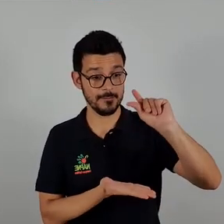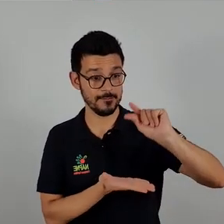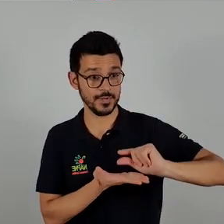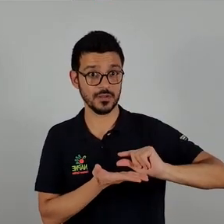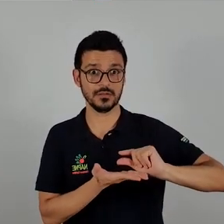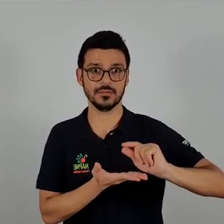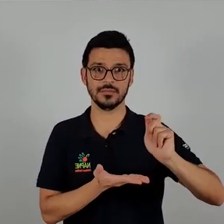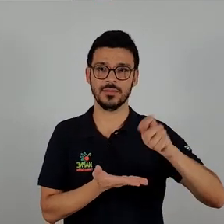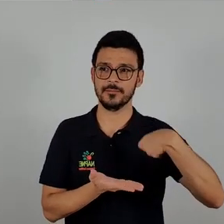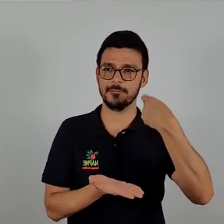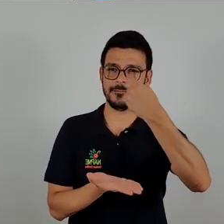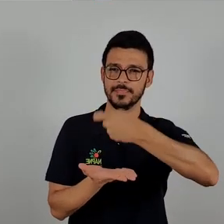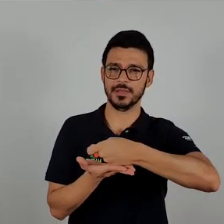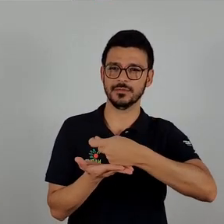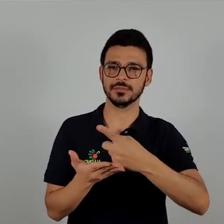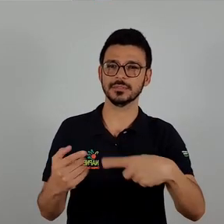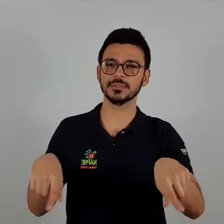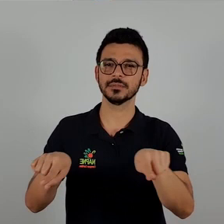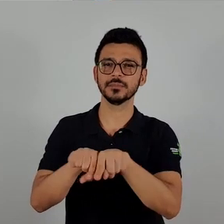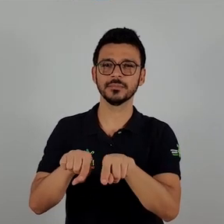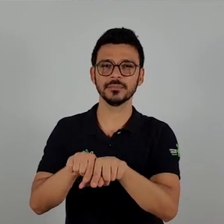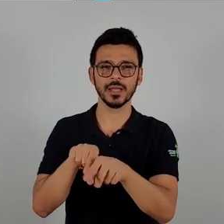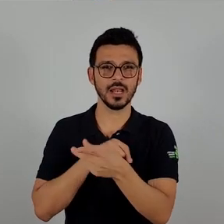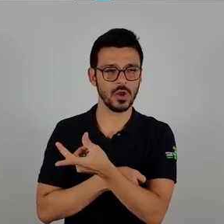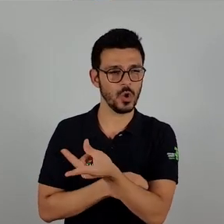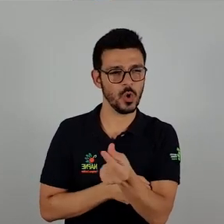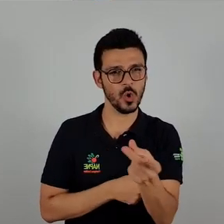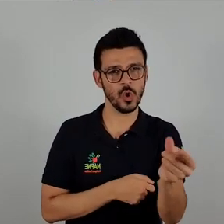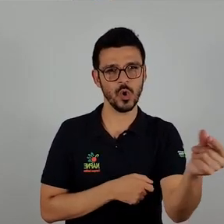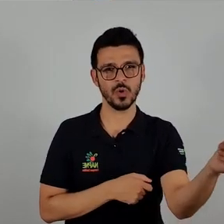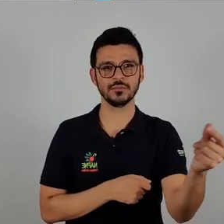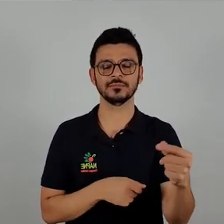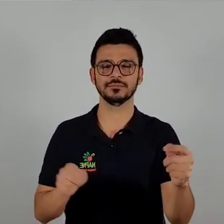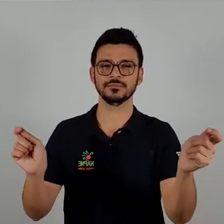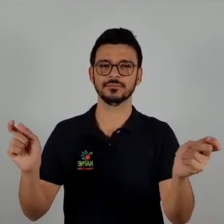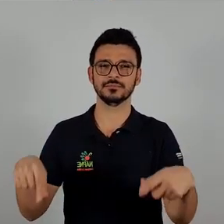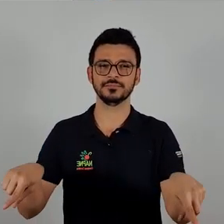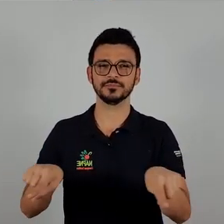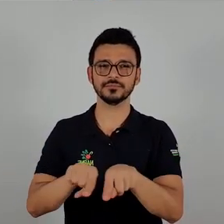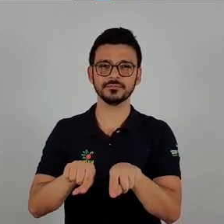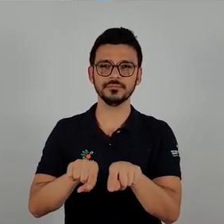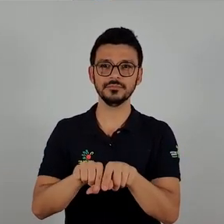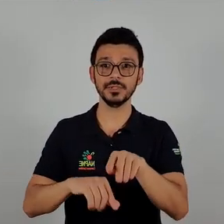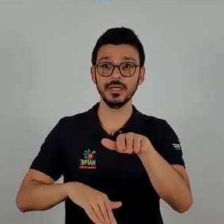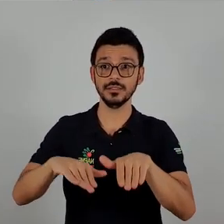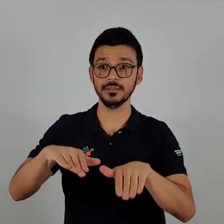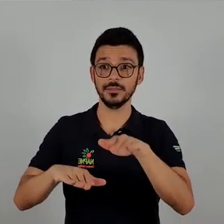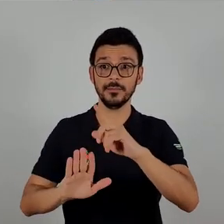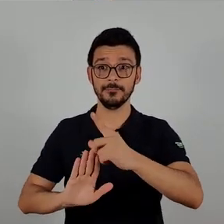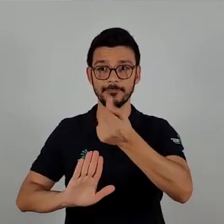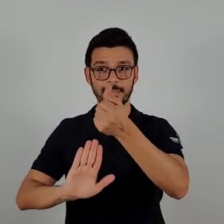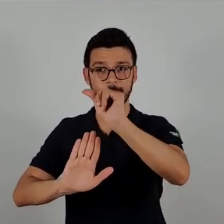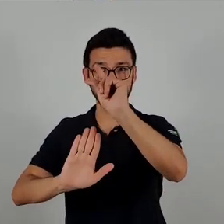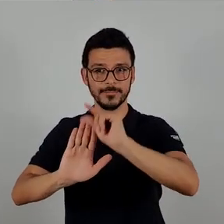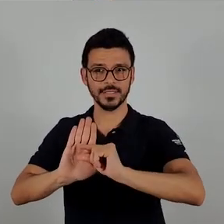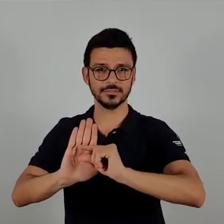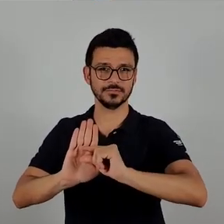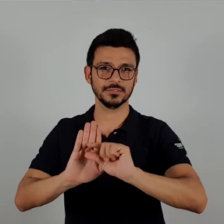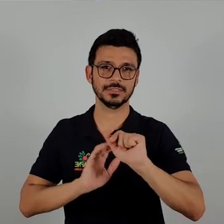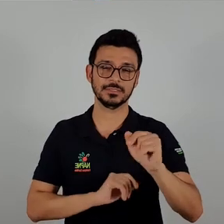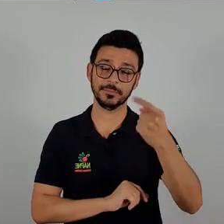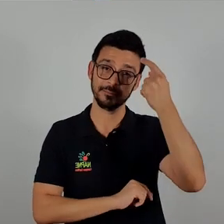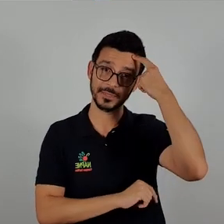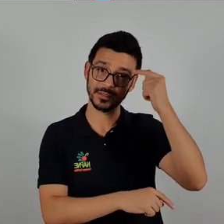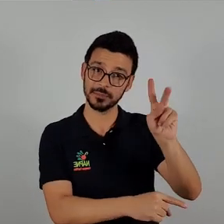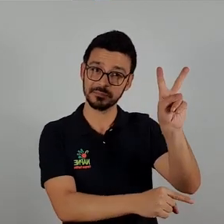Então, também não é brincadeira como que se faz, né? Vocês viram que tem todo um estudo, todo um cuidado, e quem dirá também o preparo. Ó. Então, seleciona-se